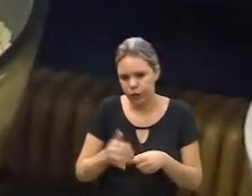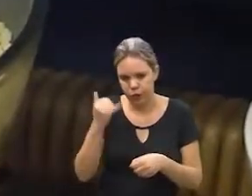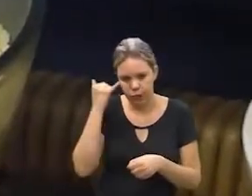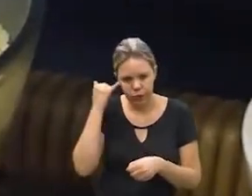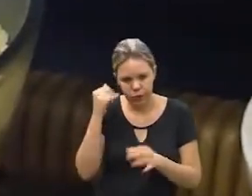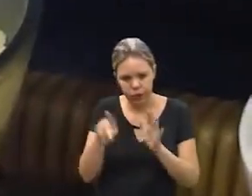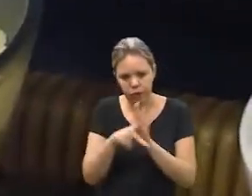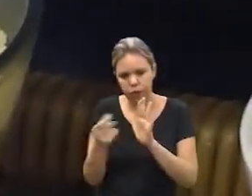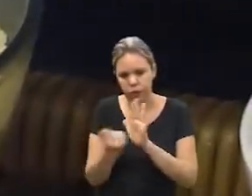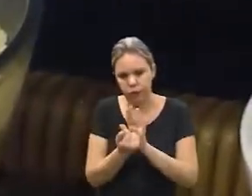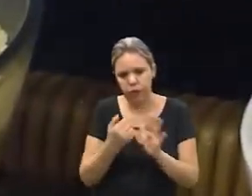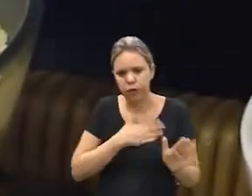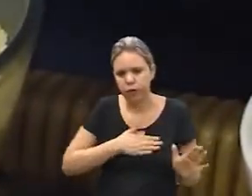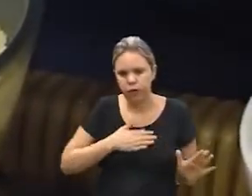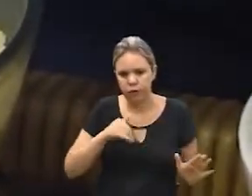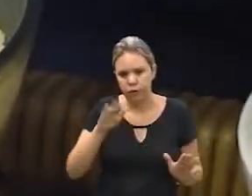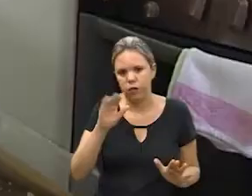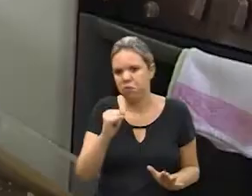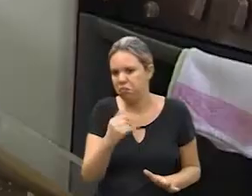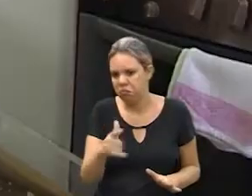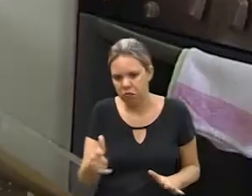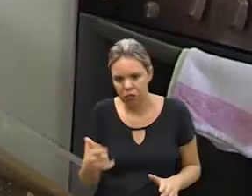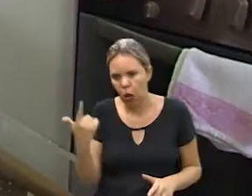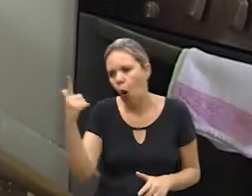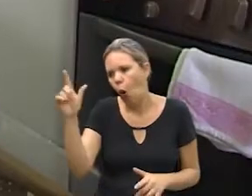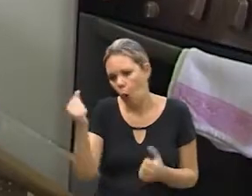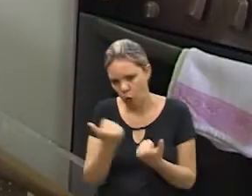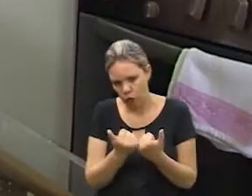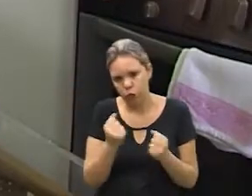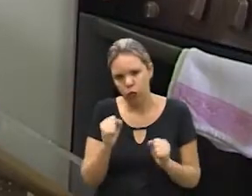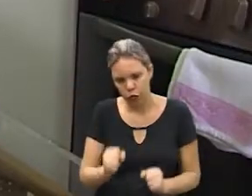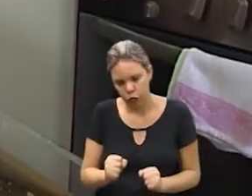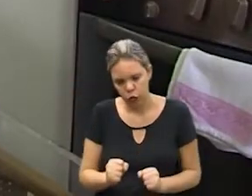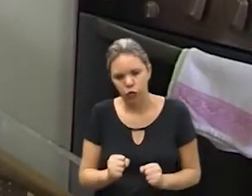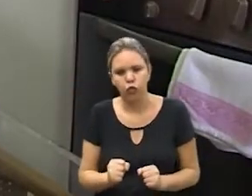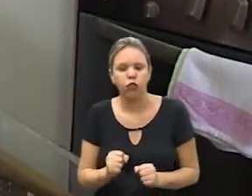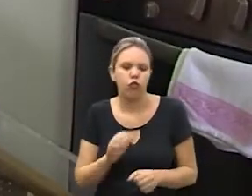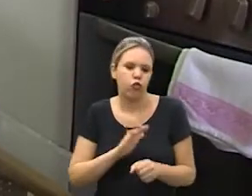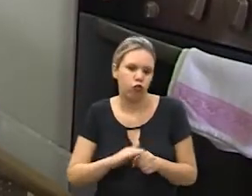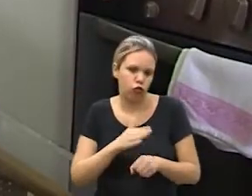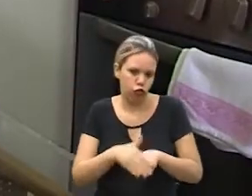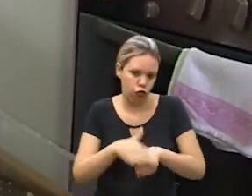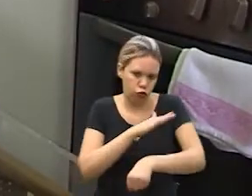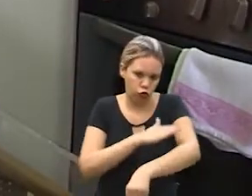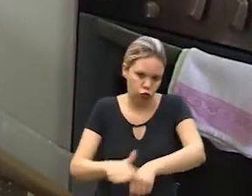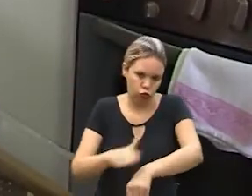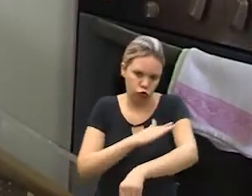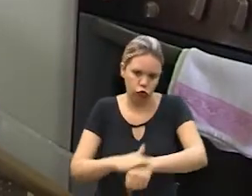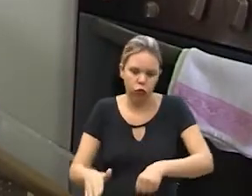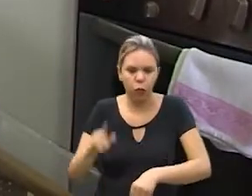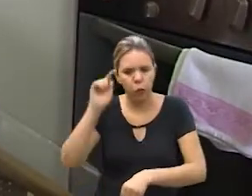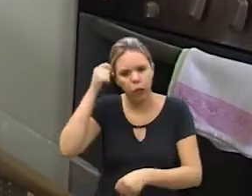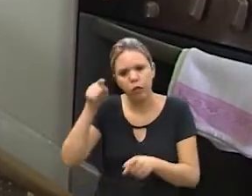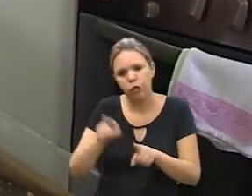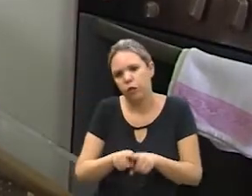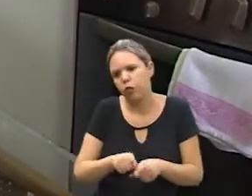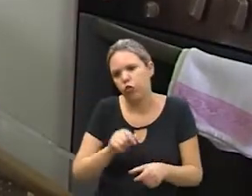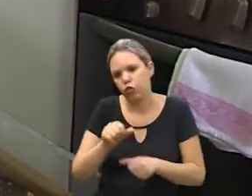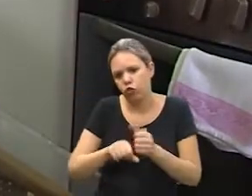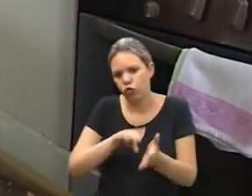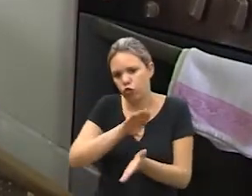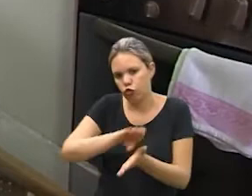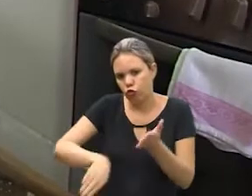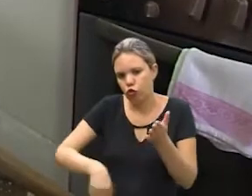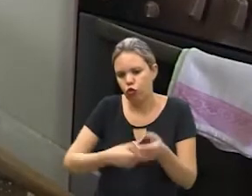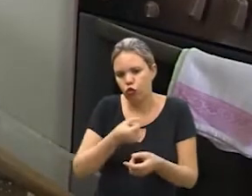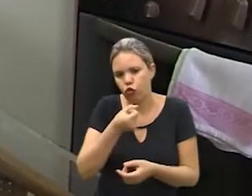É melhor, eu gosto mais. É, mas se não tiver, Tem um outro. Não caipira, tira casca, pica. O pepino preto tira também. Tira semente também. Semente, se